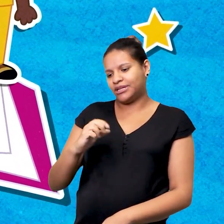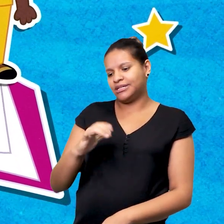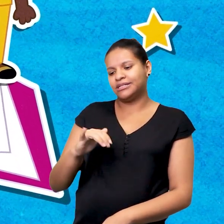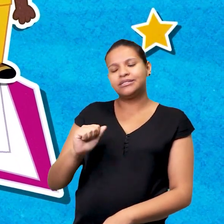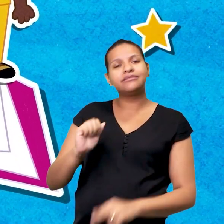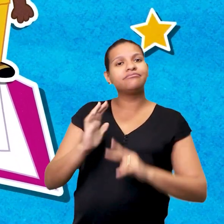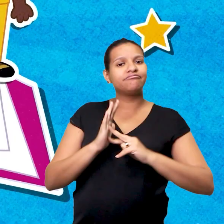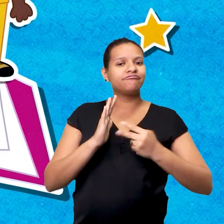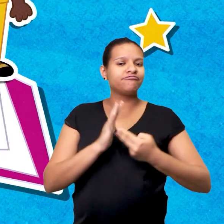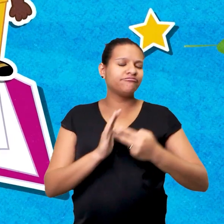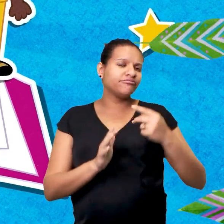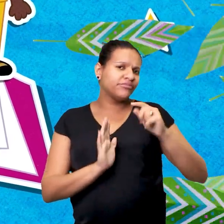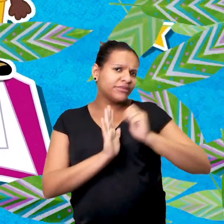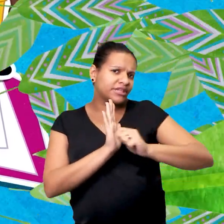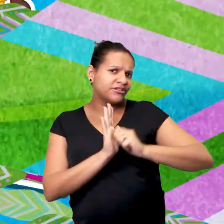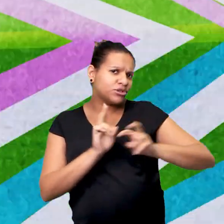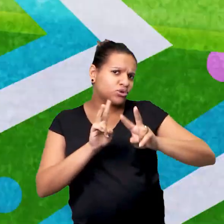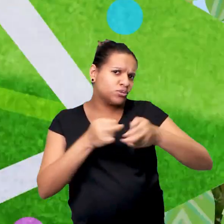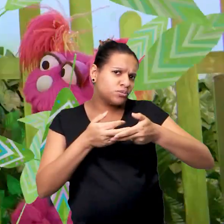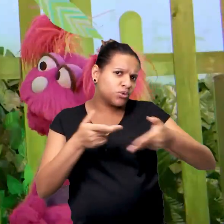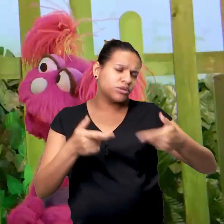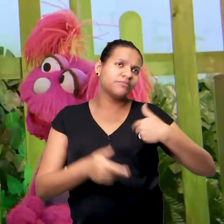vive e observa no dia a dia.